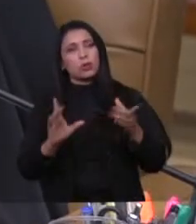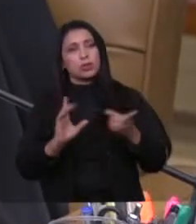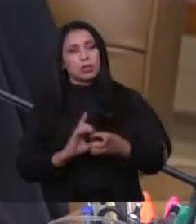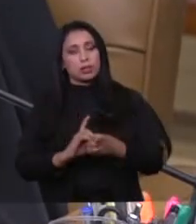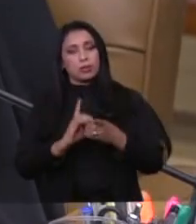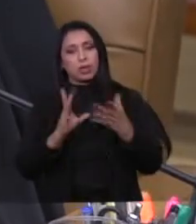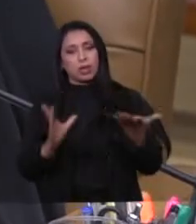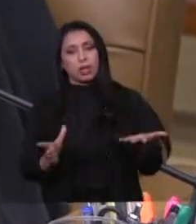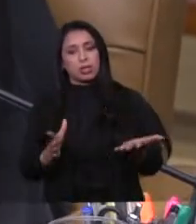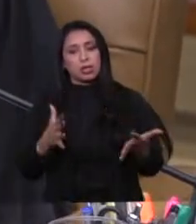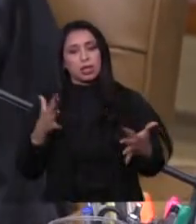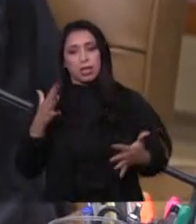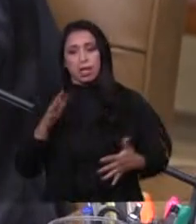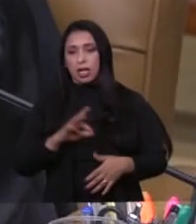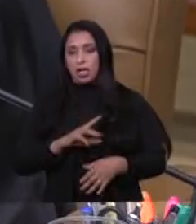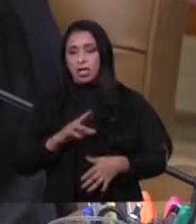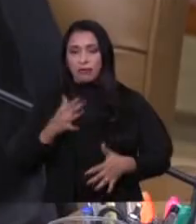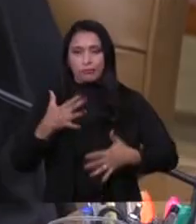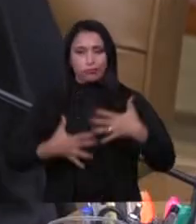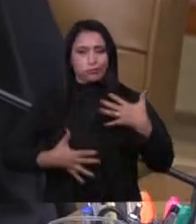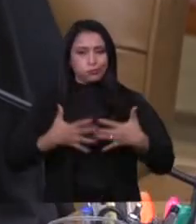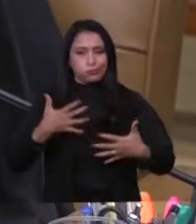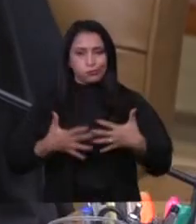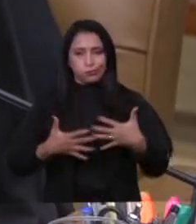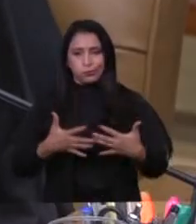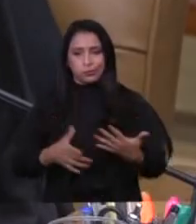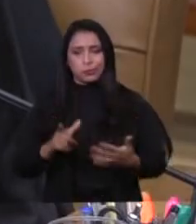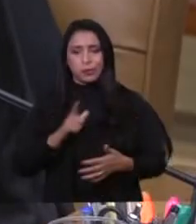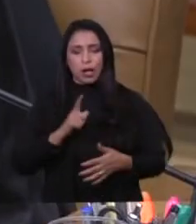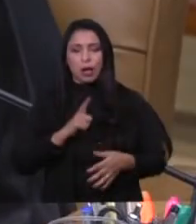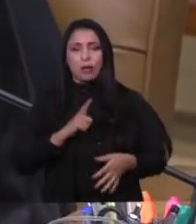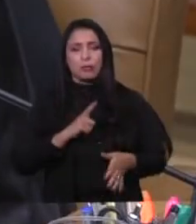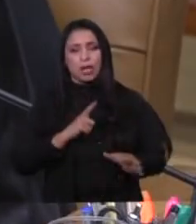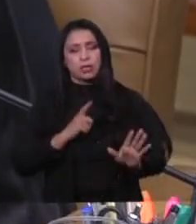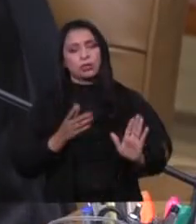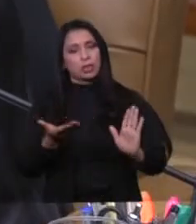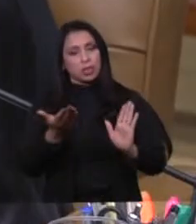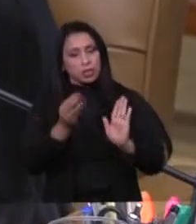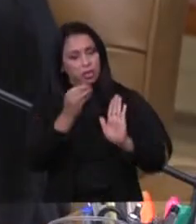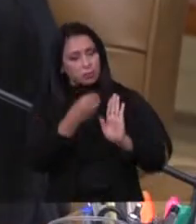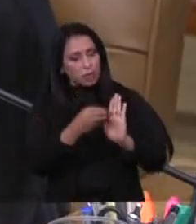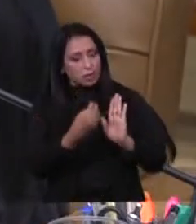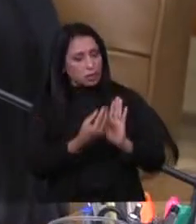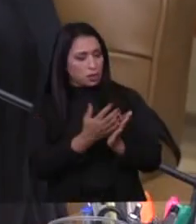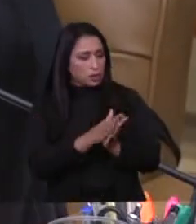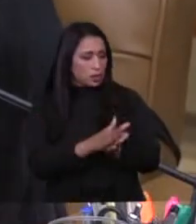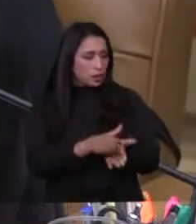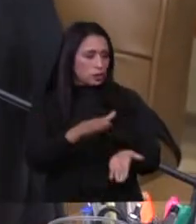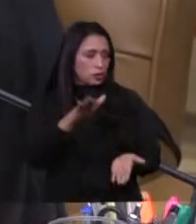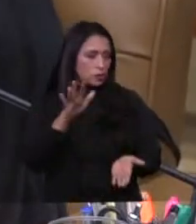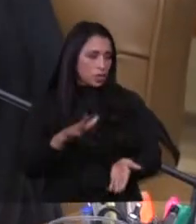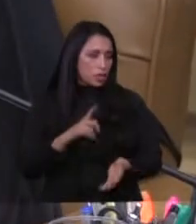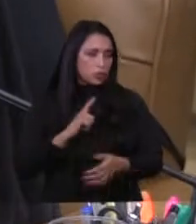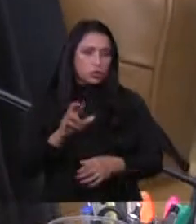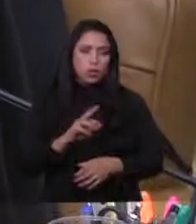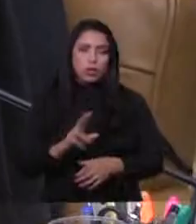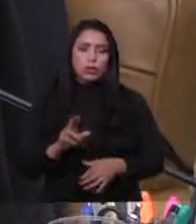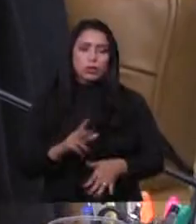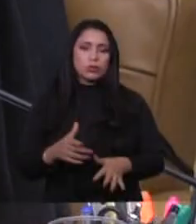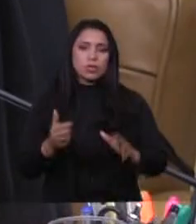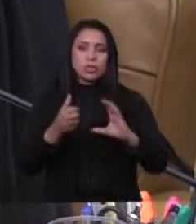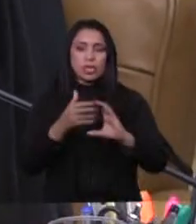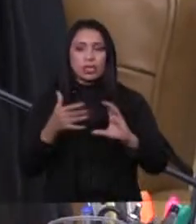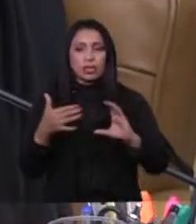democráticas, à luz dos elementos disponíveis nos autos, não se tem característica